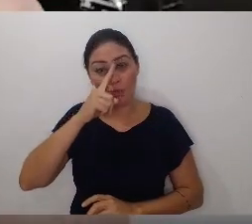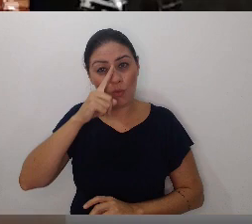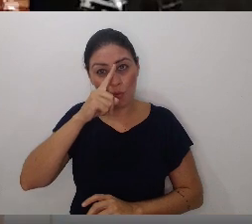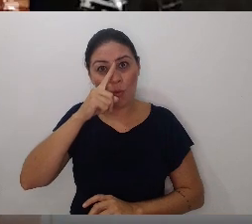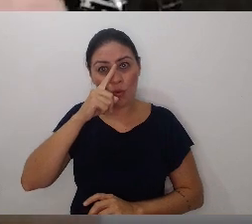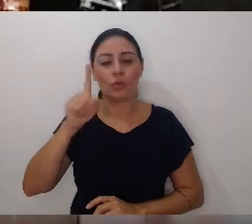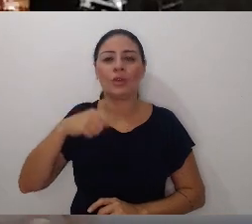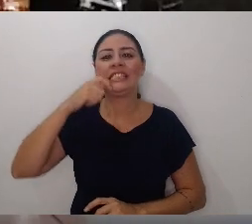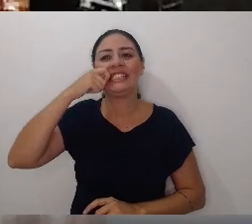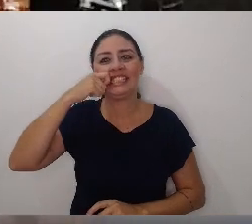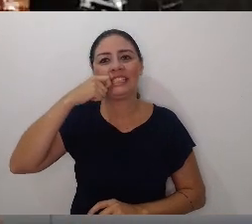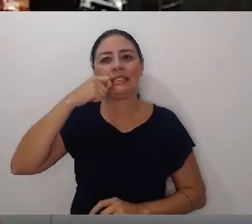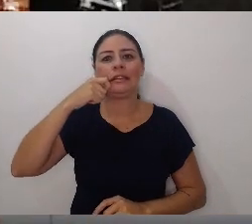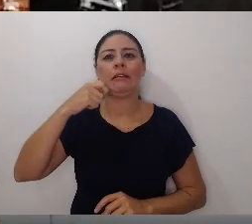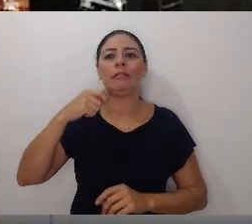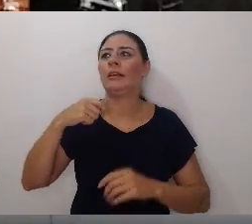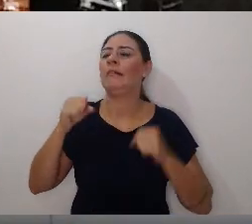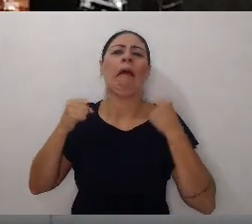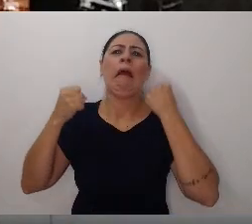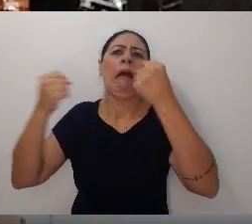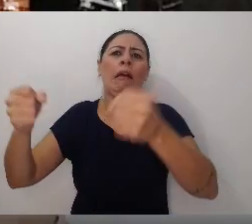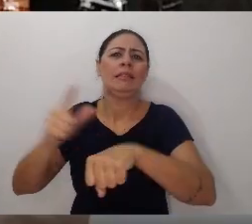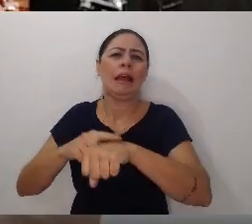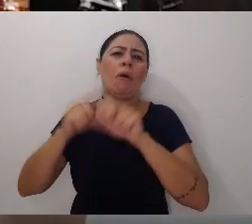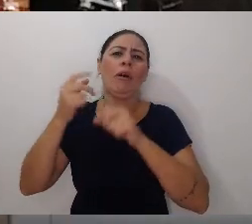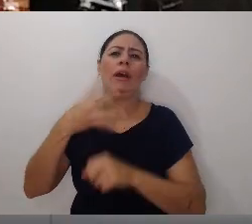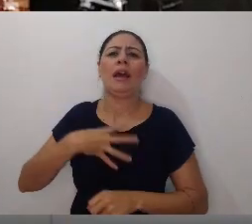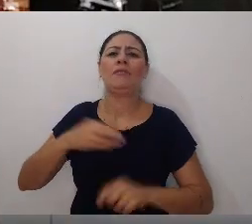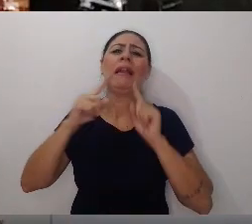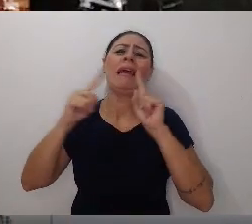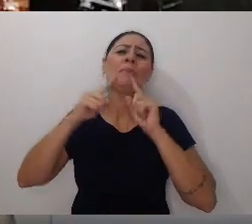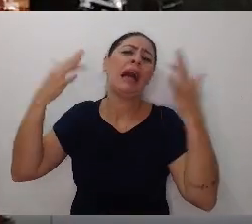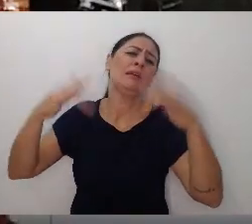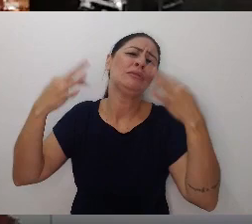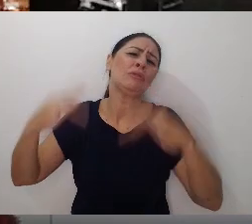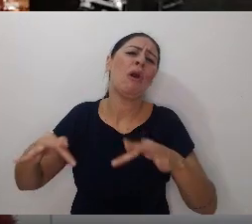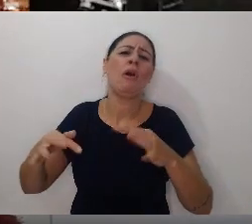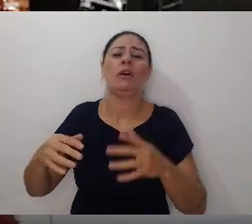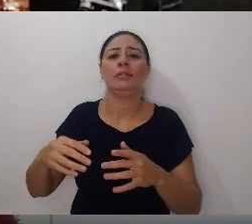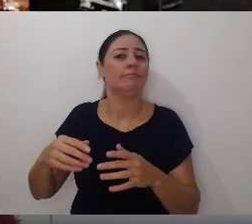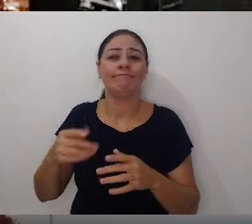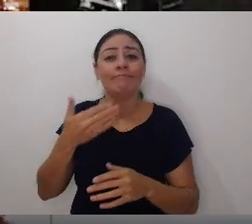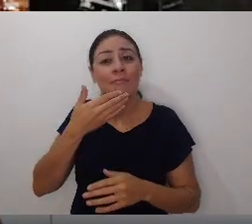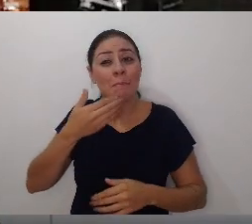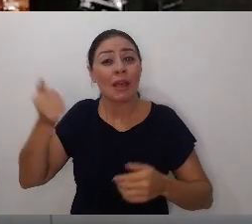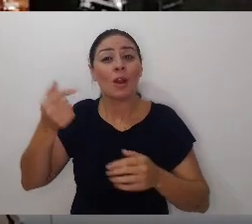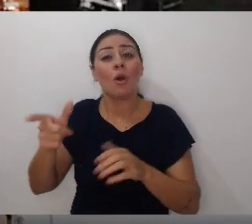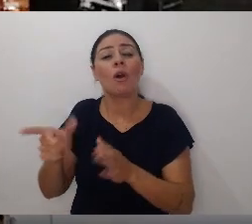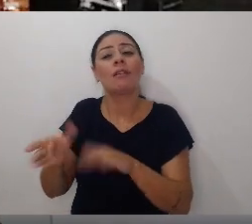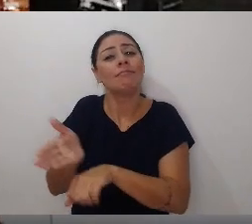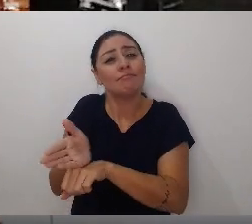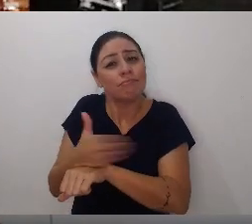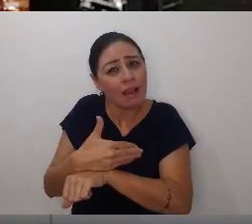Vai contaminar, tem mais chance de contaminar se você sair correndo com o teu filho com uma dor de dente, se enfiar no pronto-socorro, do que